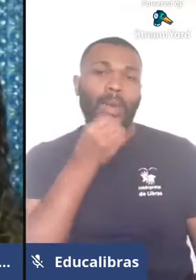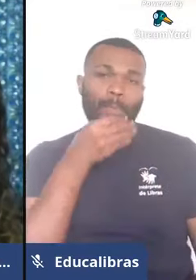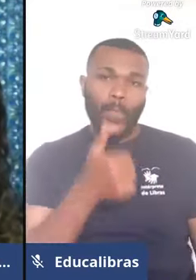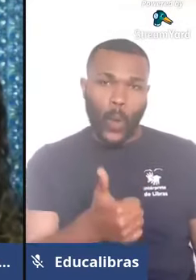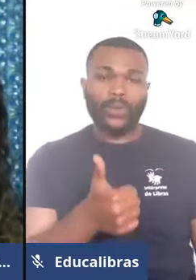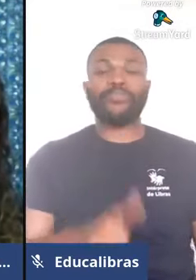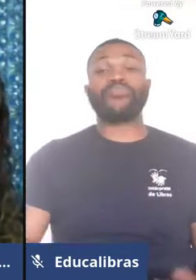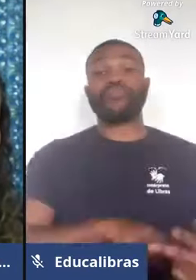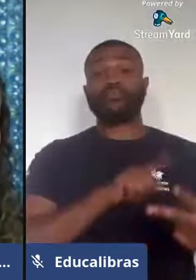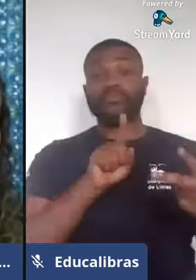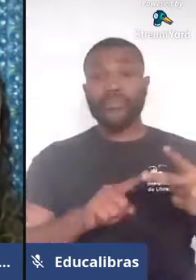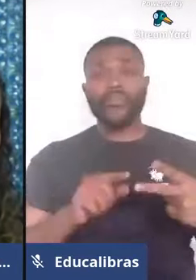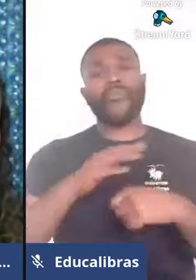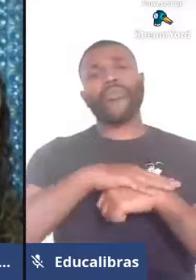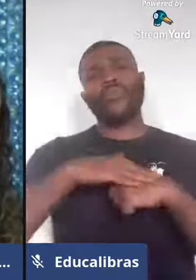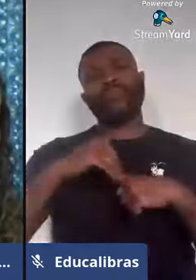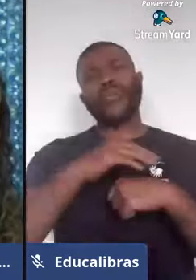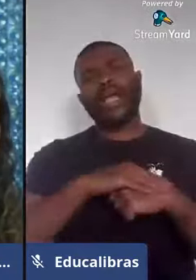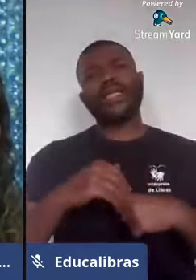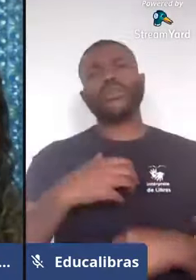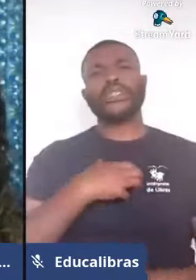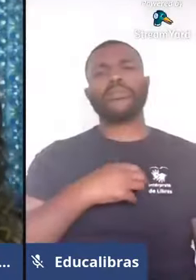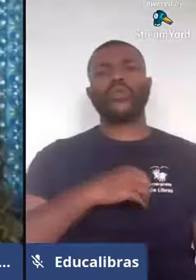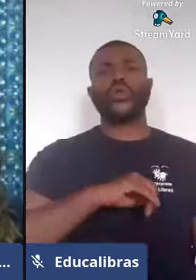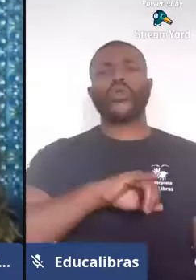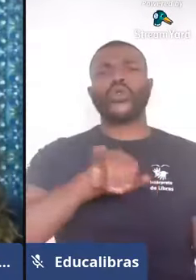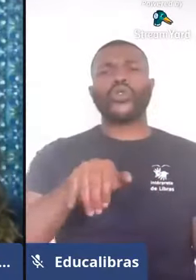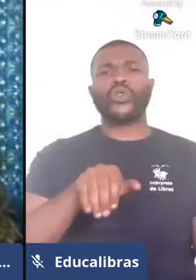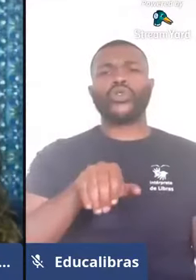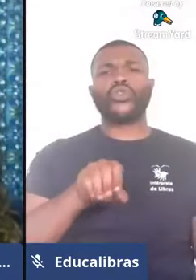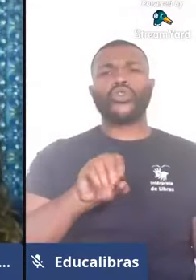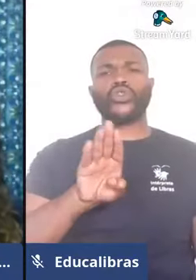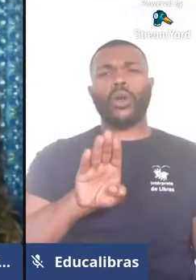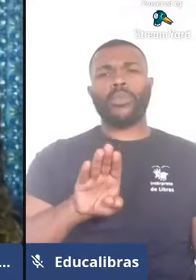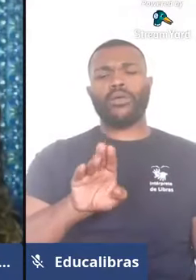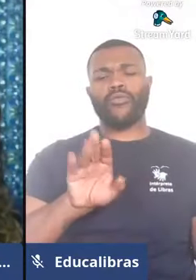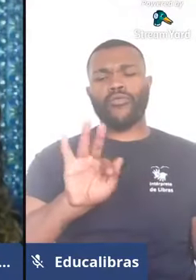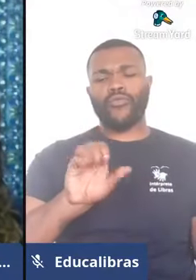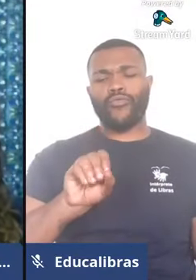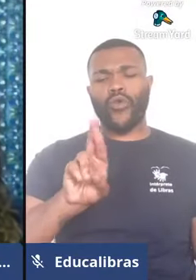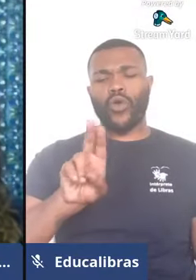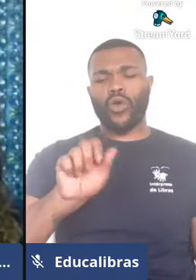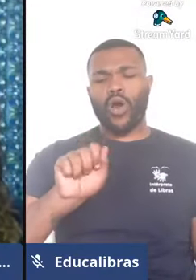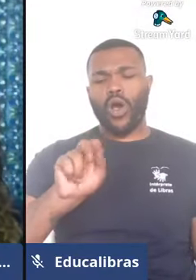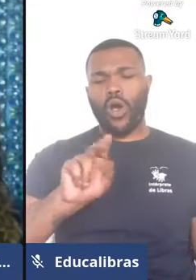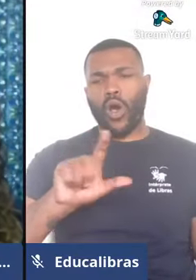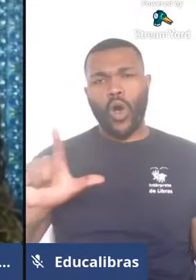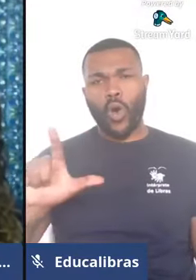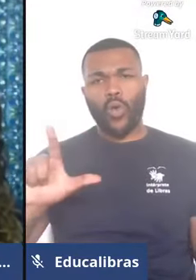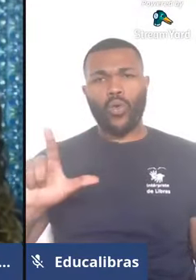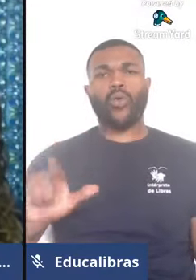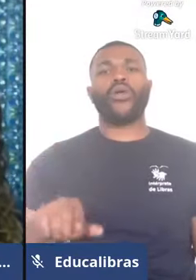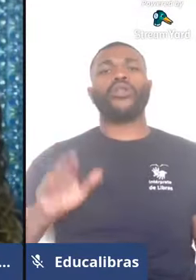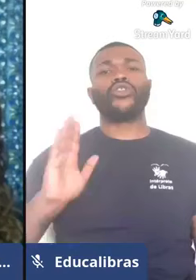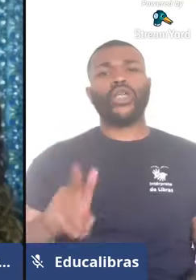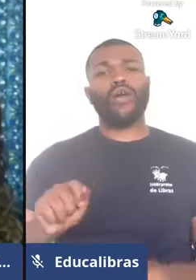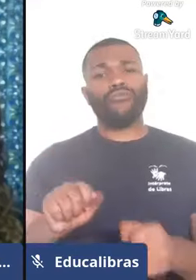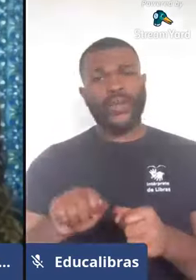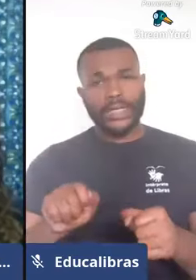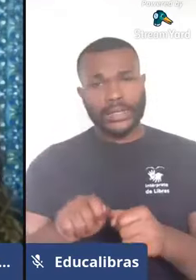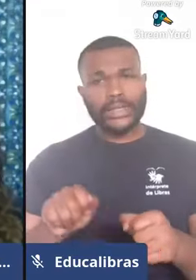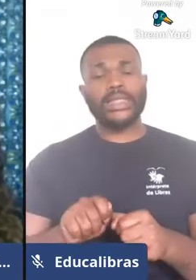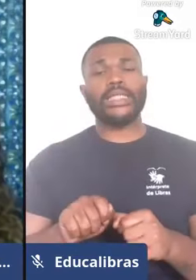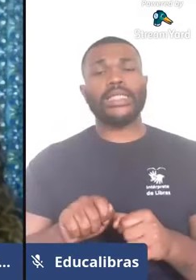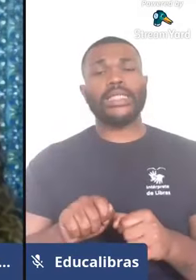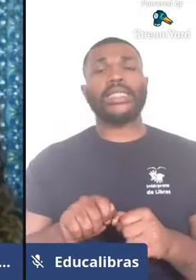carinho muito grande é o Job for All, que foi esse projeto que vocês ajudaram a gente a desenvolver aí, vocês participaram do projeto de